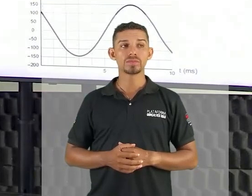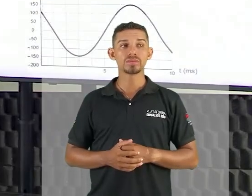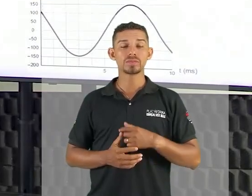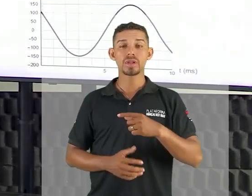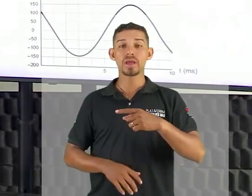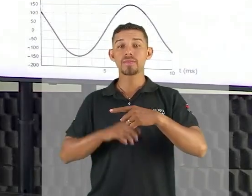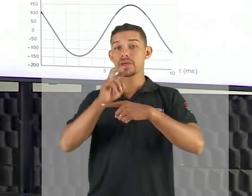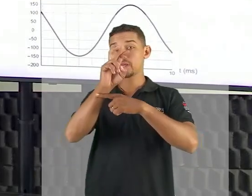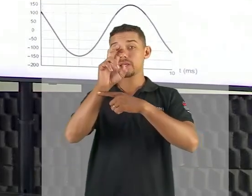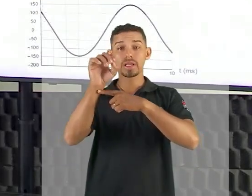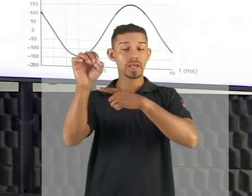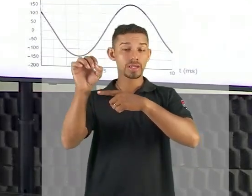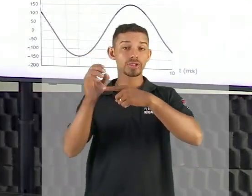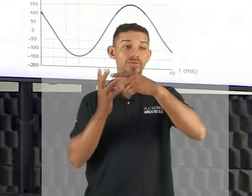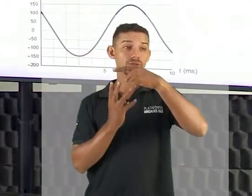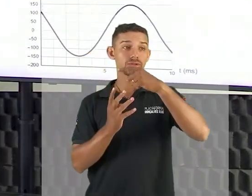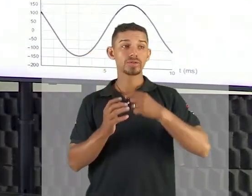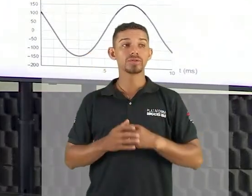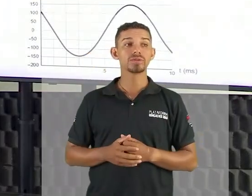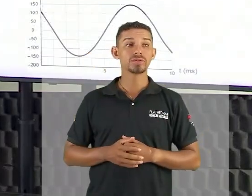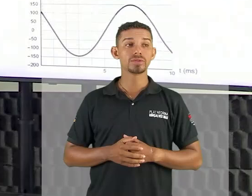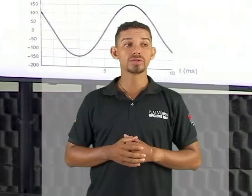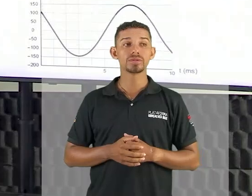por 4